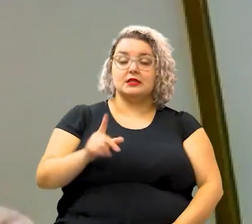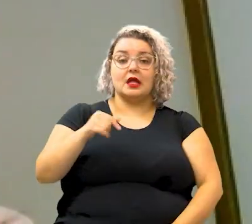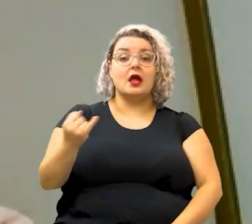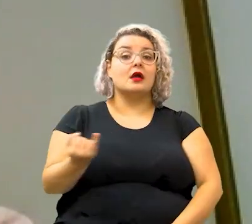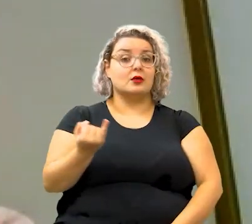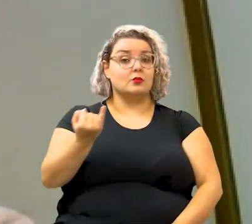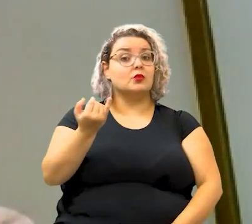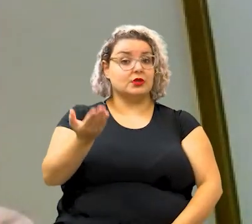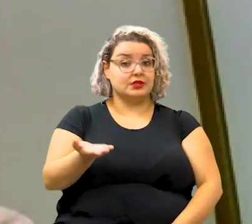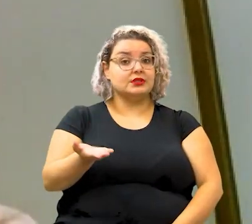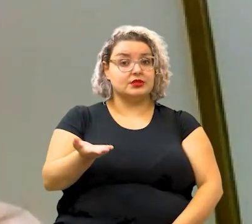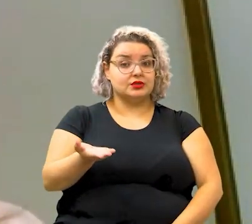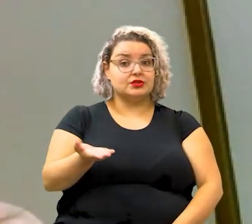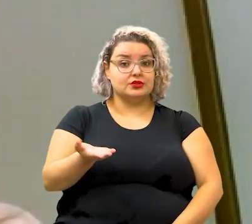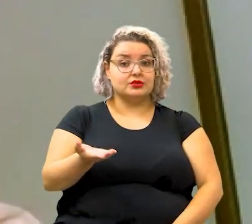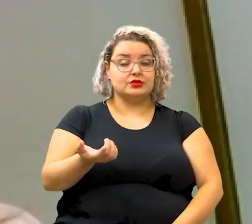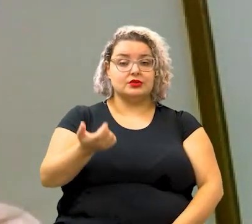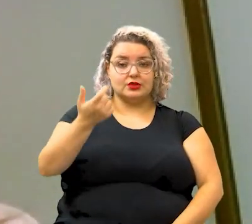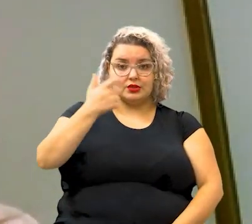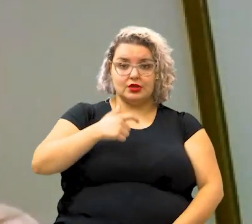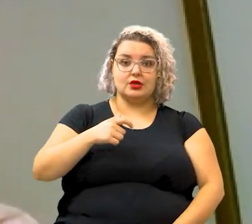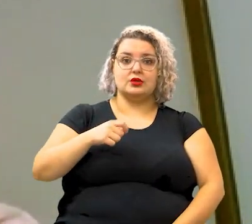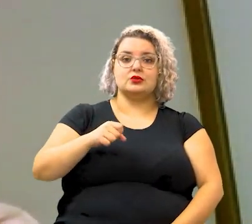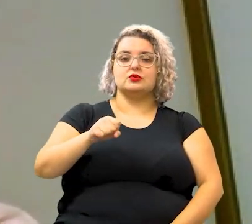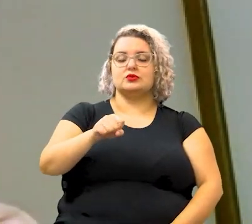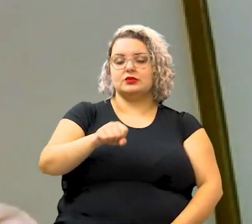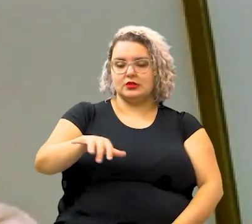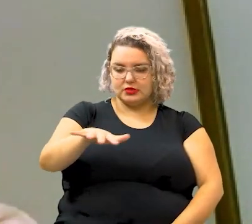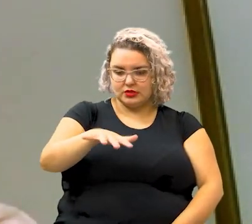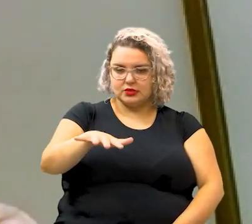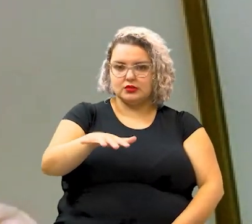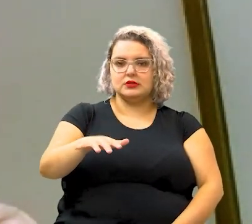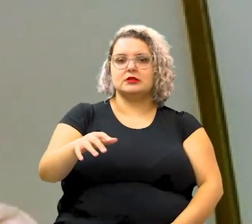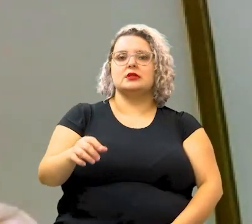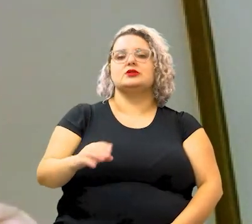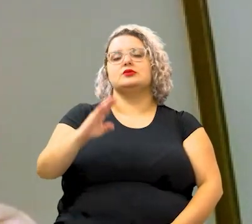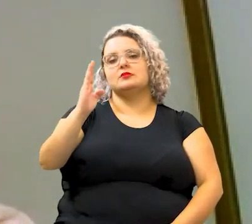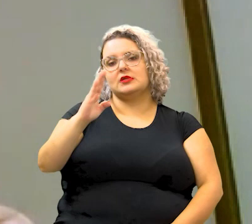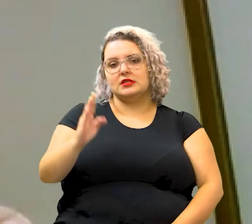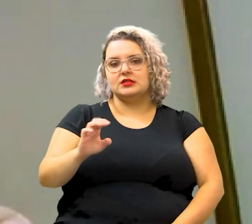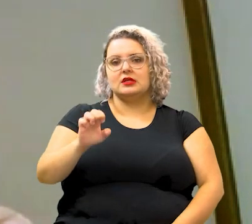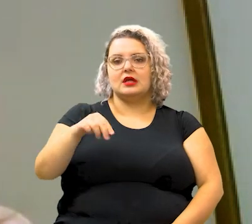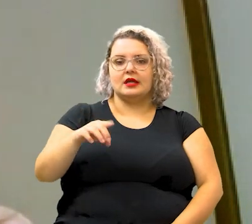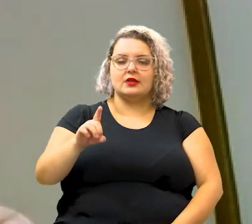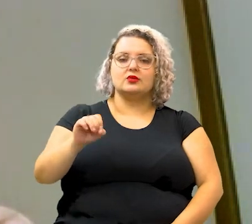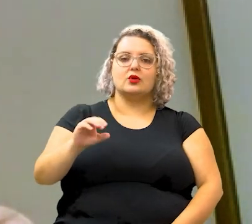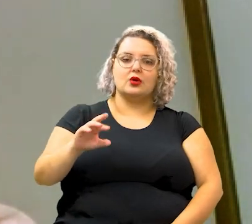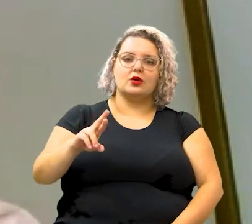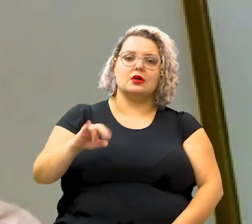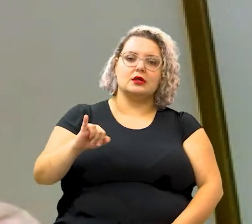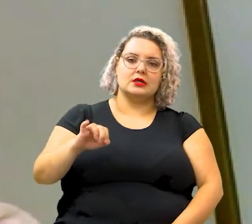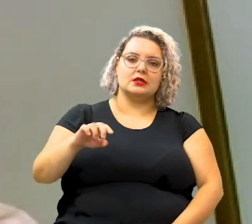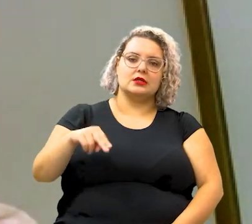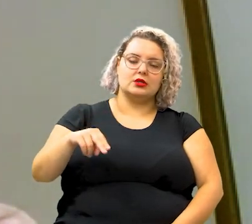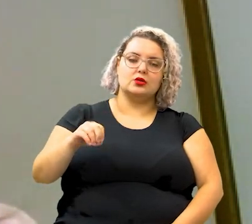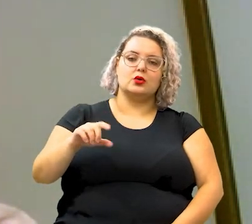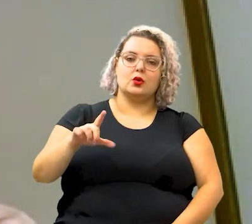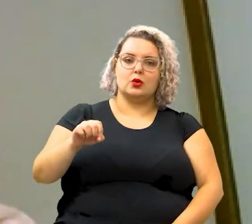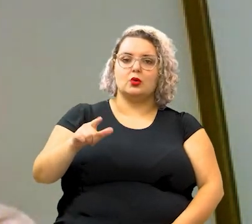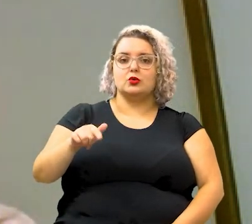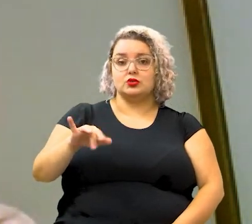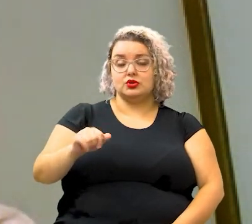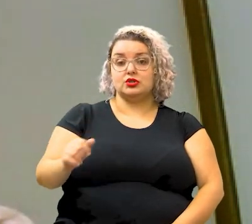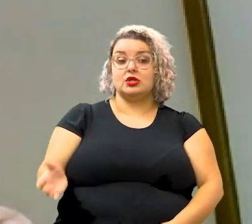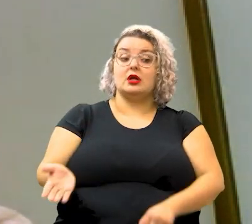isso é muito importante. Eu sou da Sociedade Brasileira de Endocrinologia. O que a gente recomenda é que os